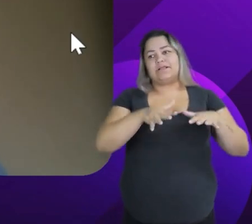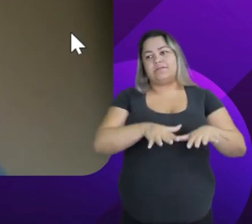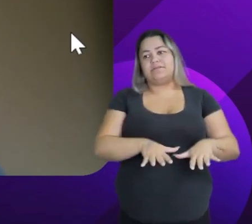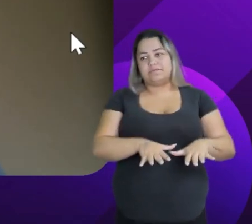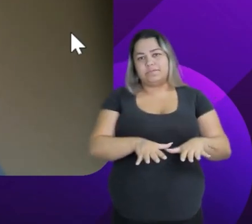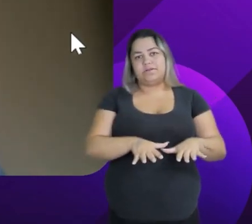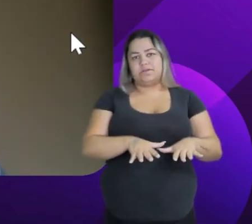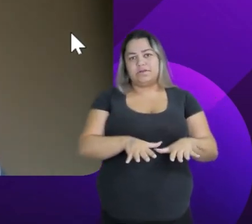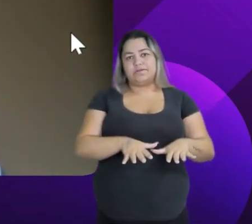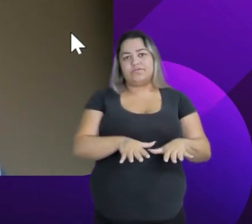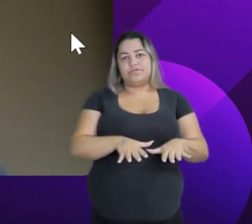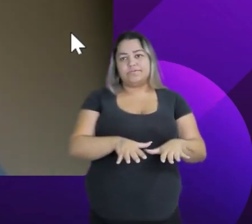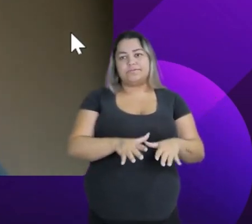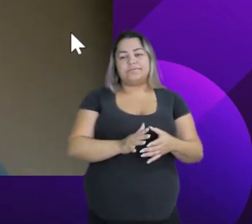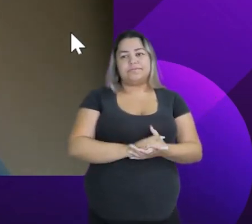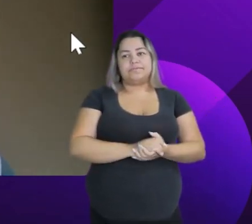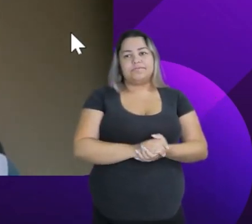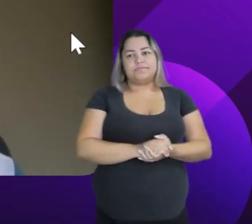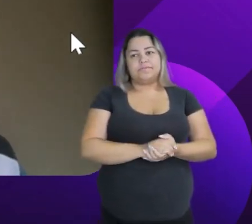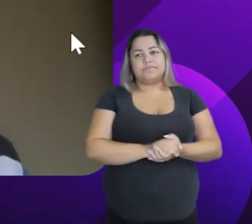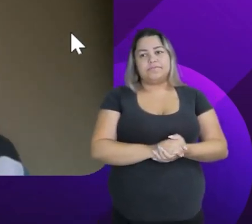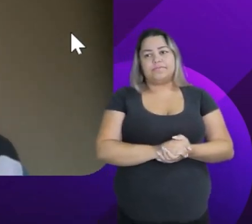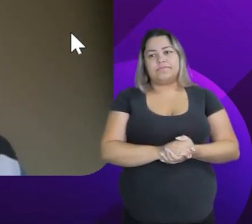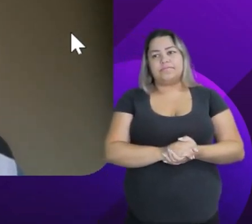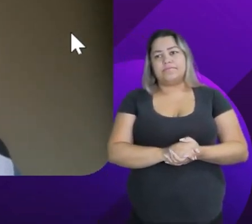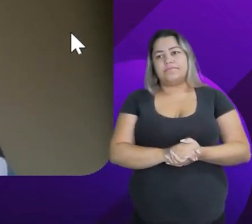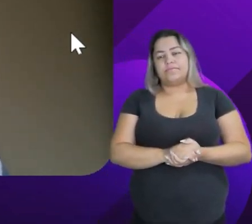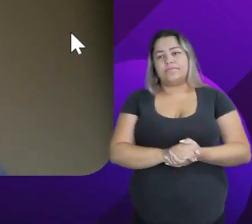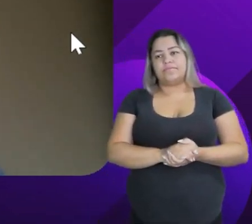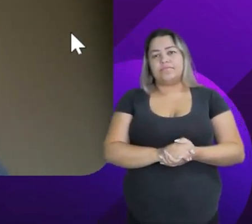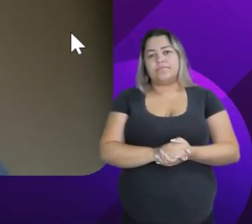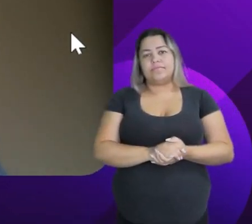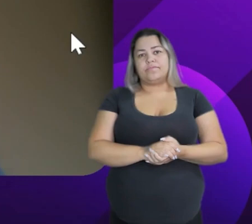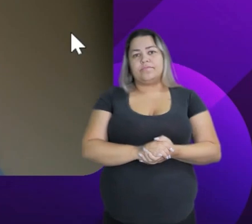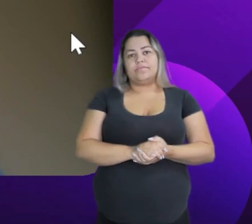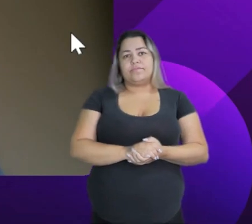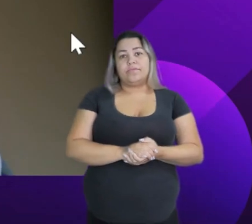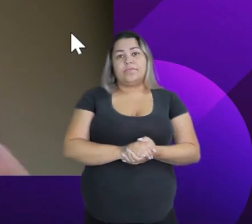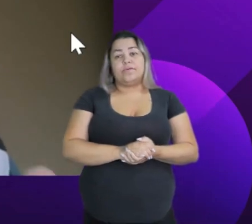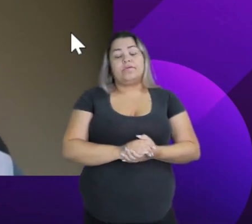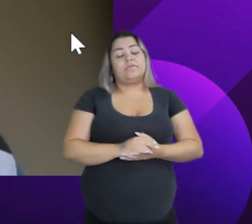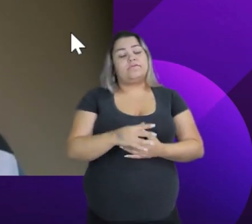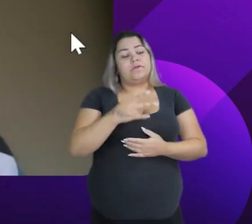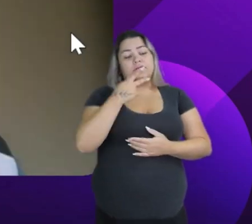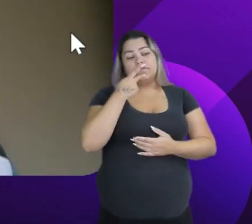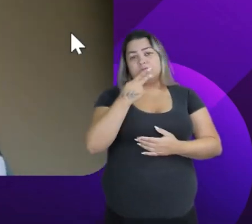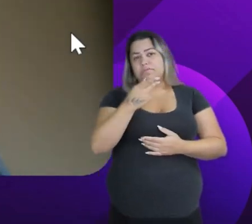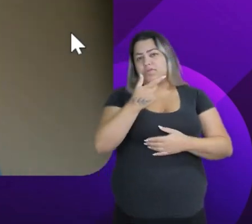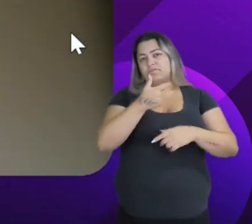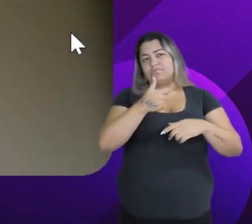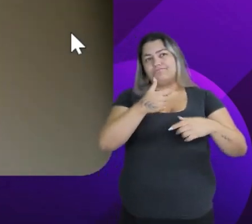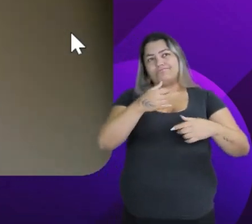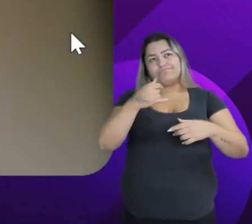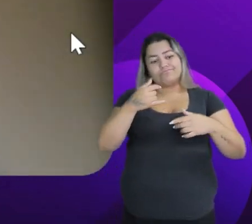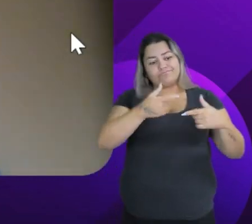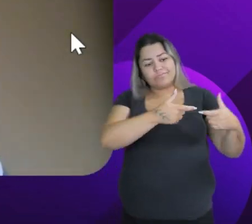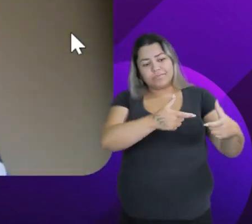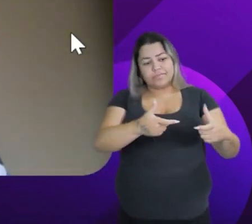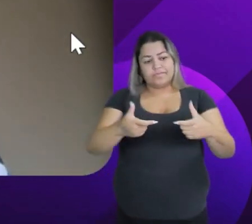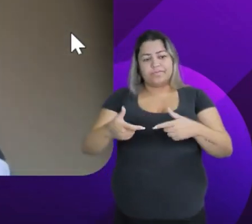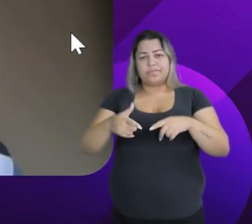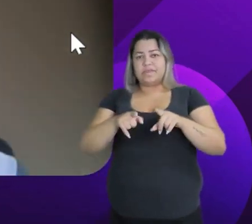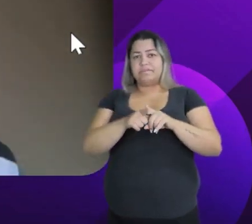né? Então, a acessibilidade que a gente diz tanto dos espaços viários, quanto também